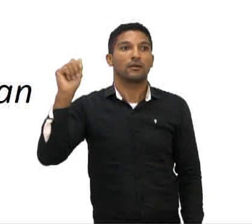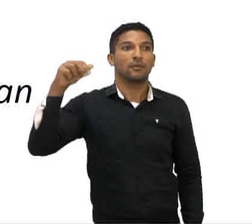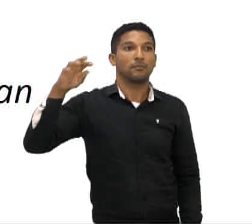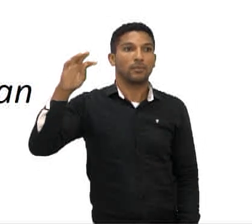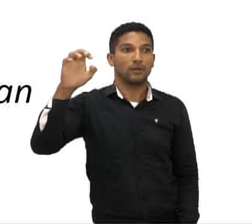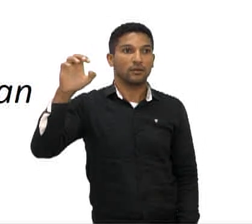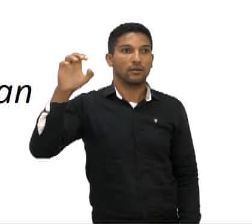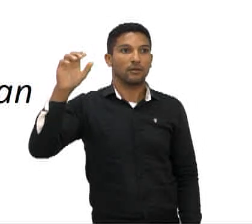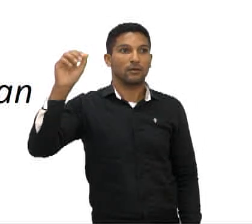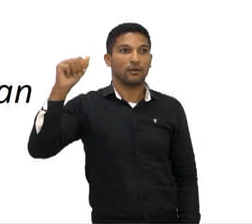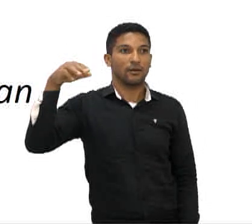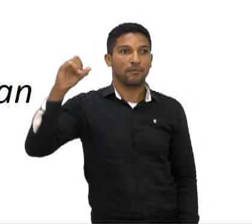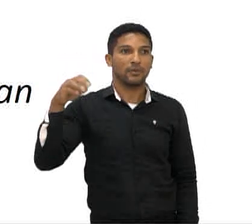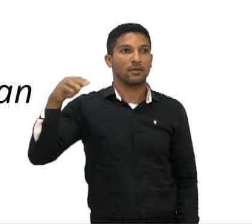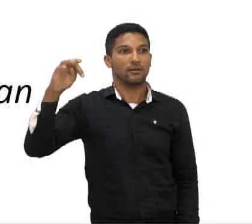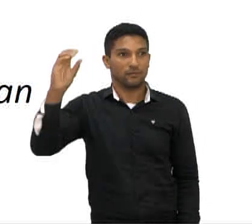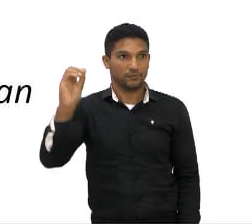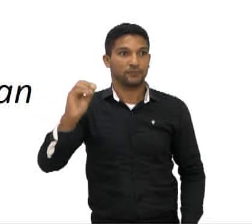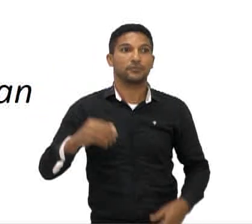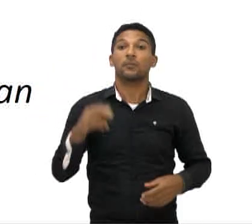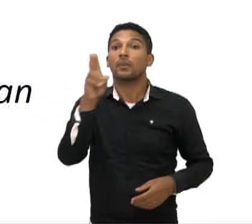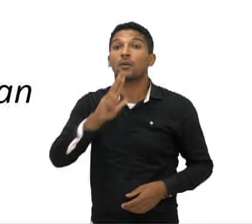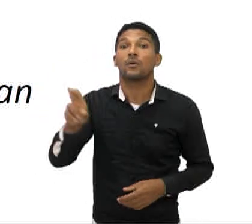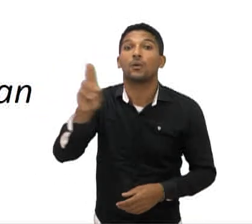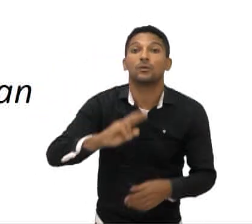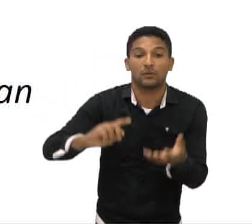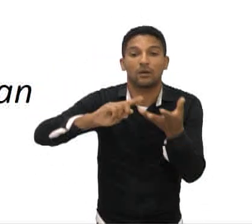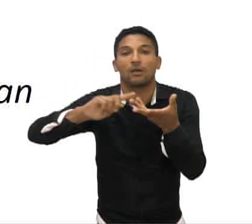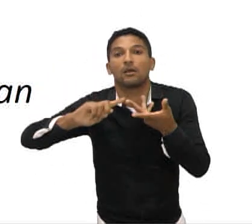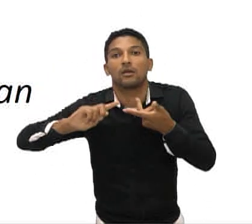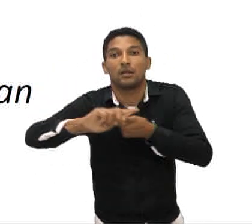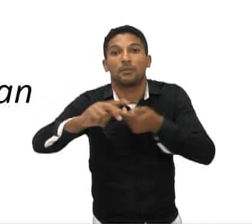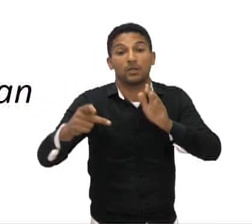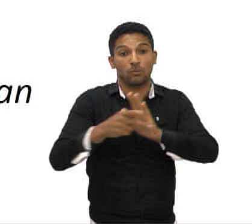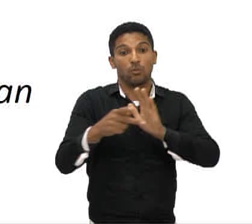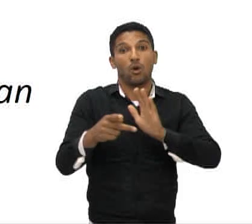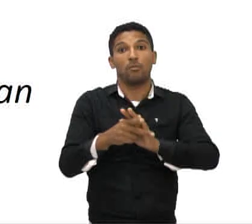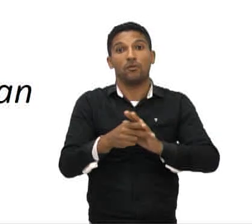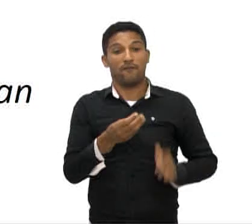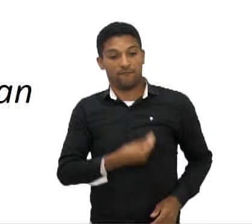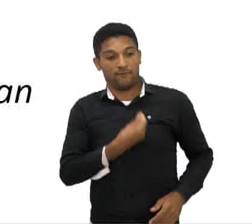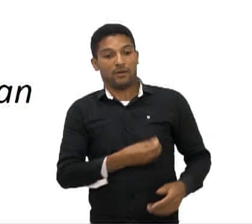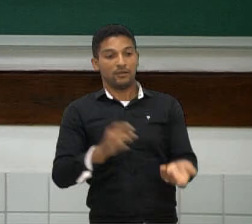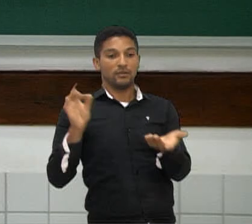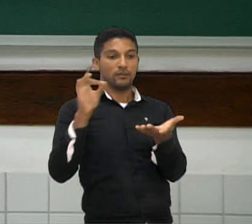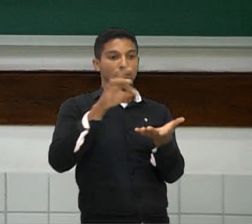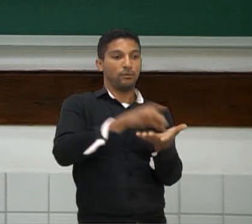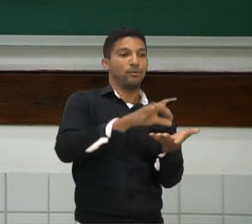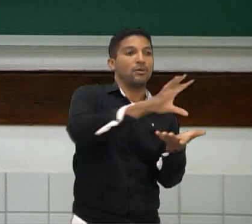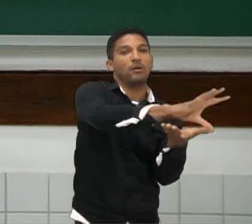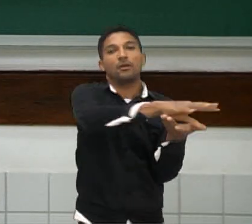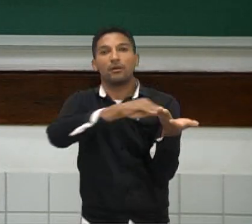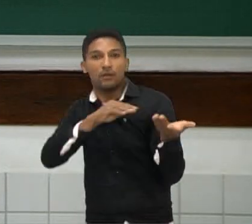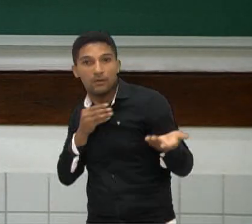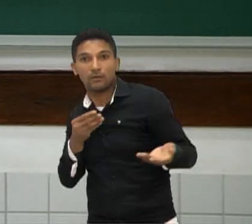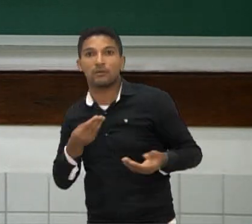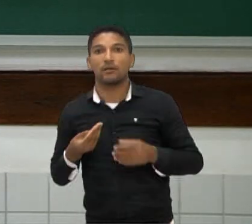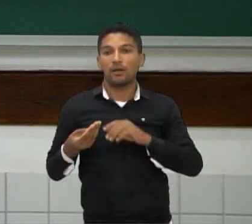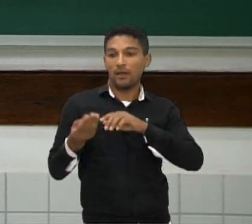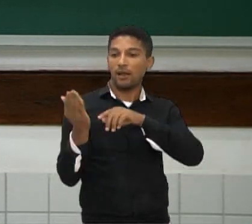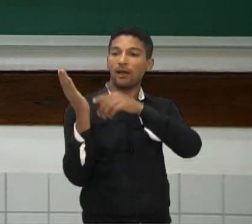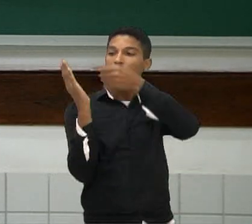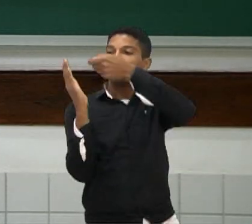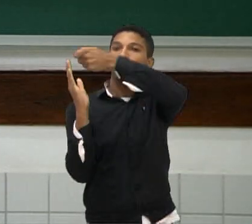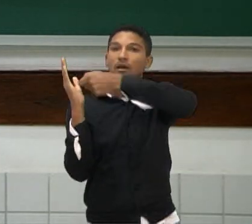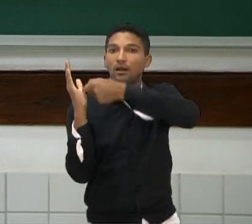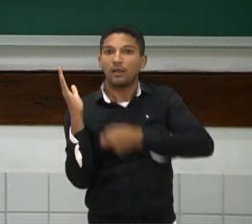com um padre. Utilizam elementos de la realidade, igual as leyendas urbanas.